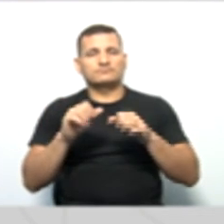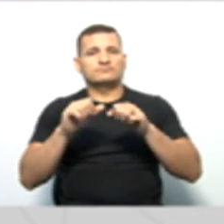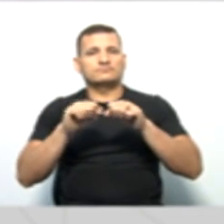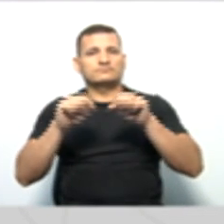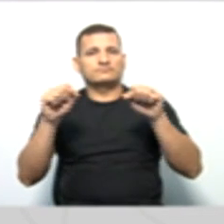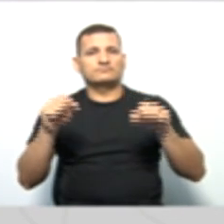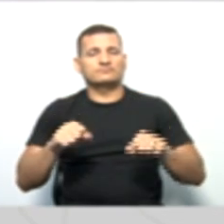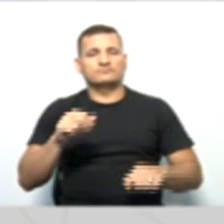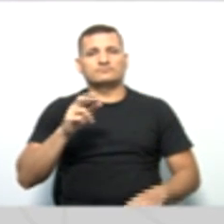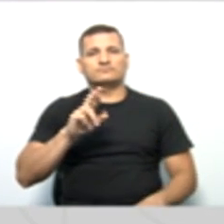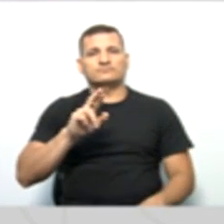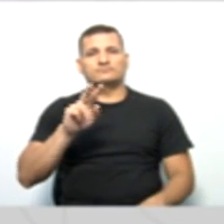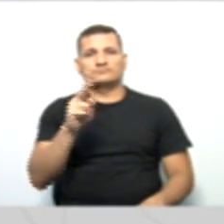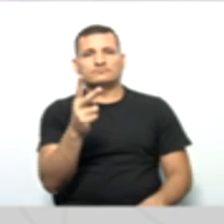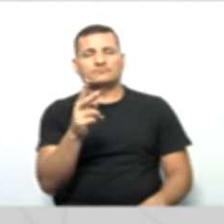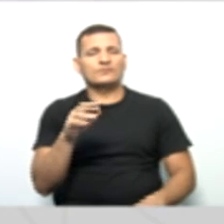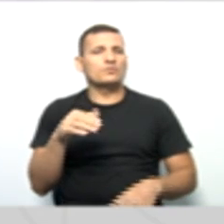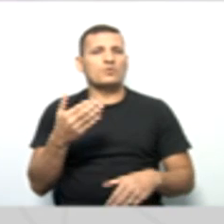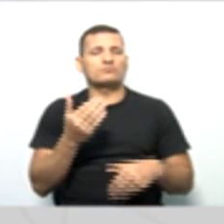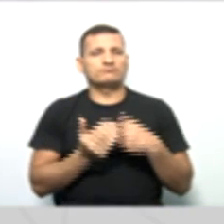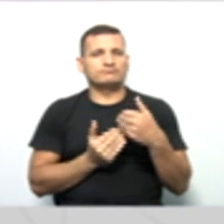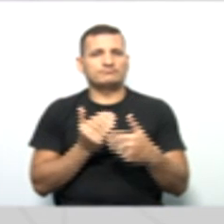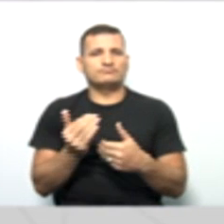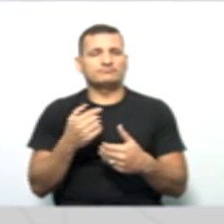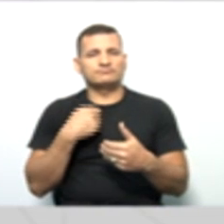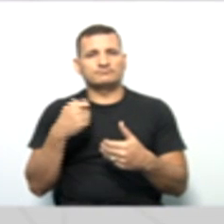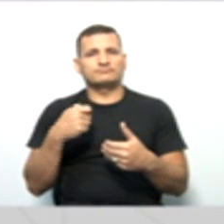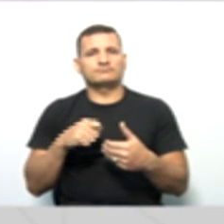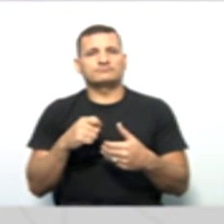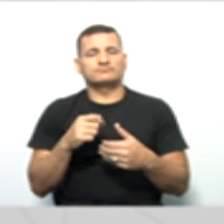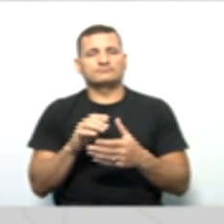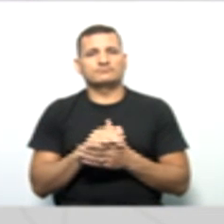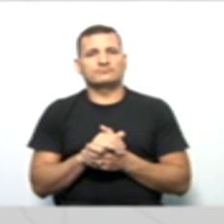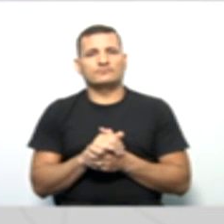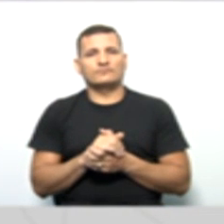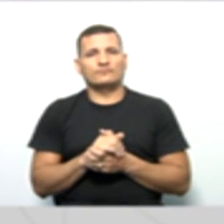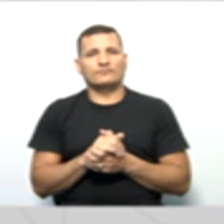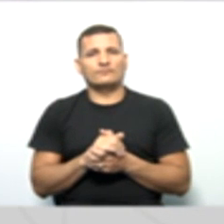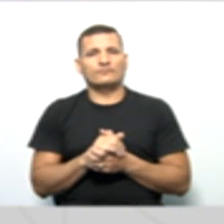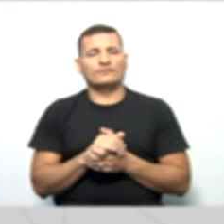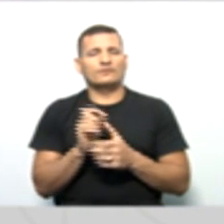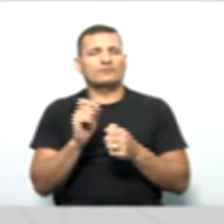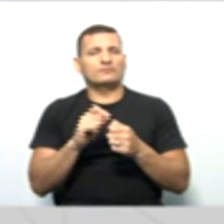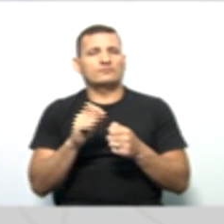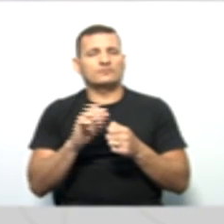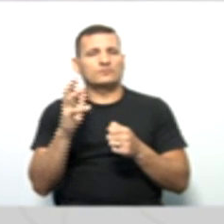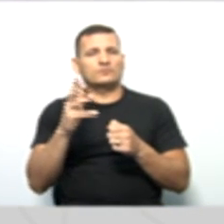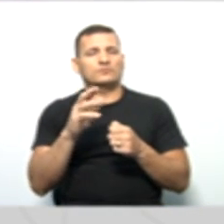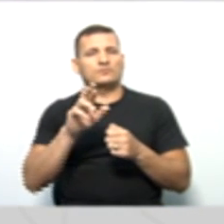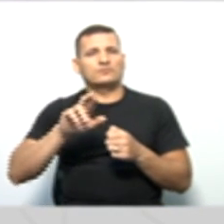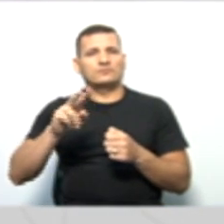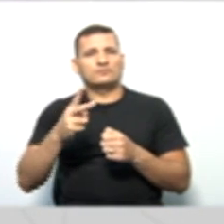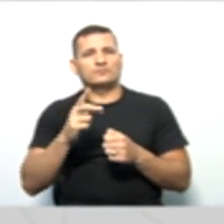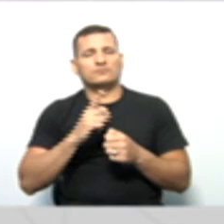são os processos que eu preciso para poder criar toda aquela parte de recursos humanos, né? Aí entra o quê? Processamento de